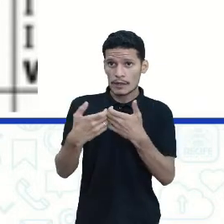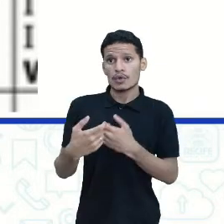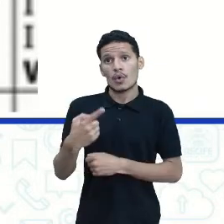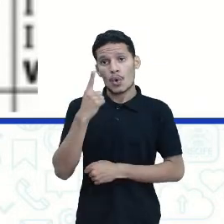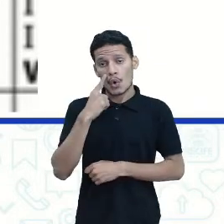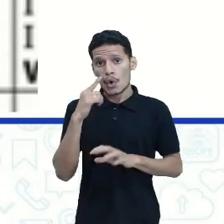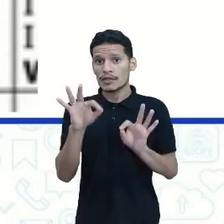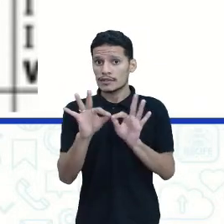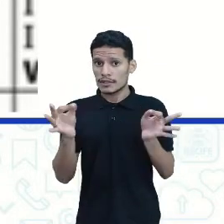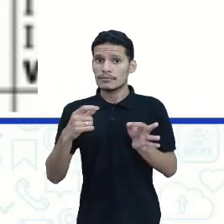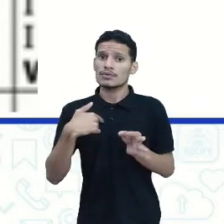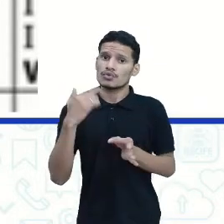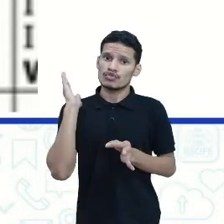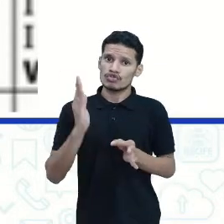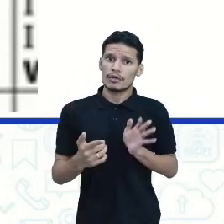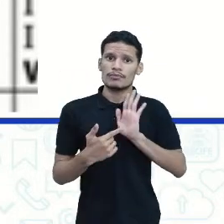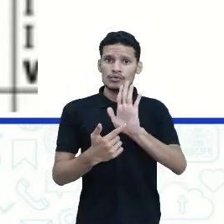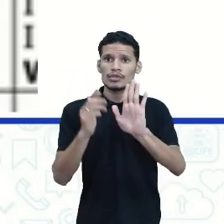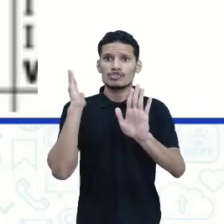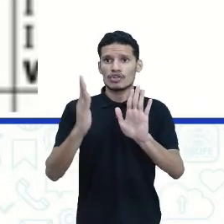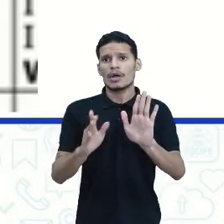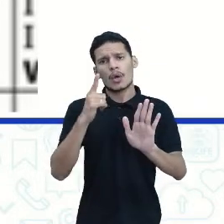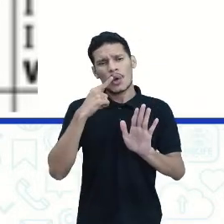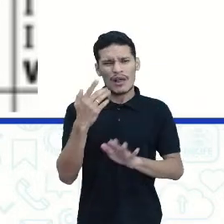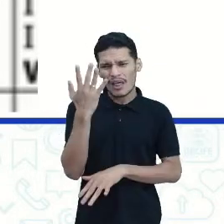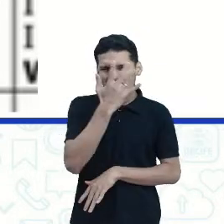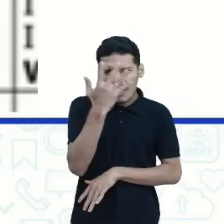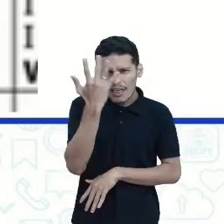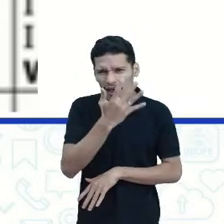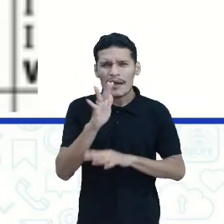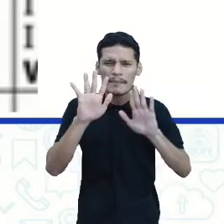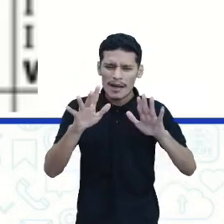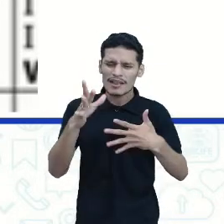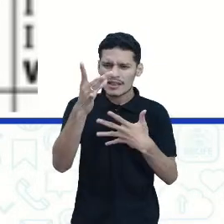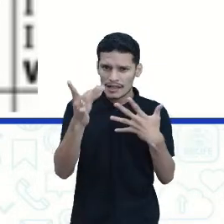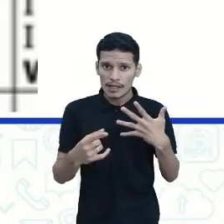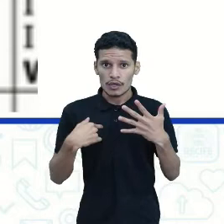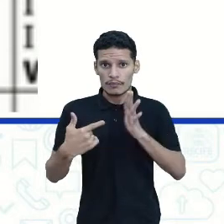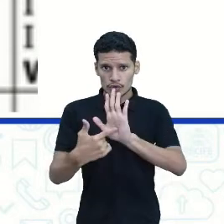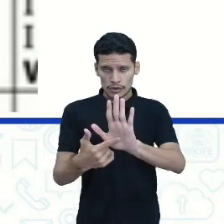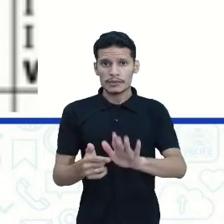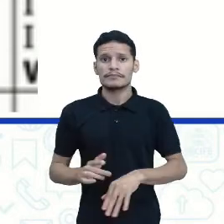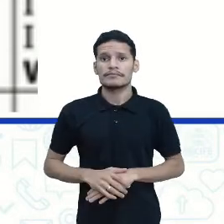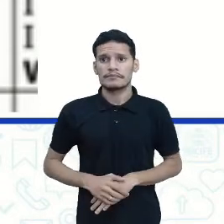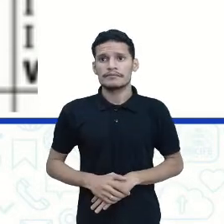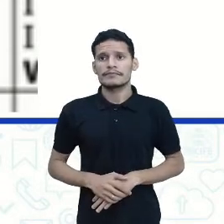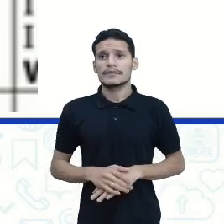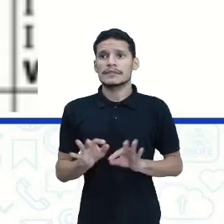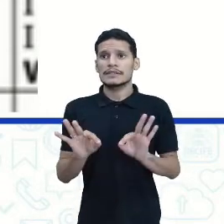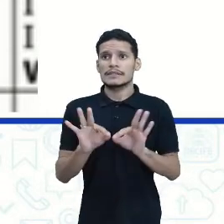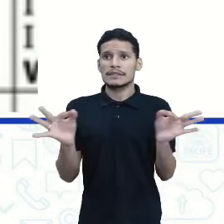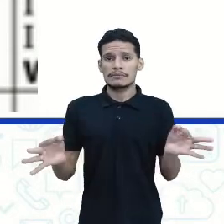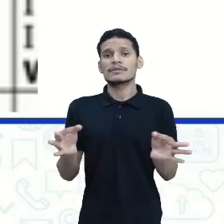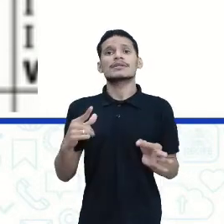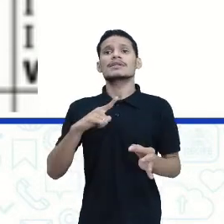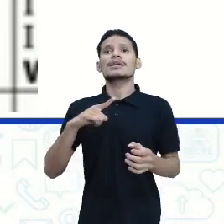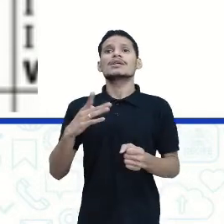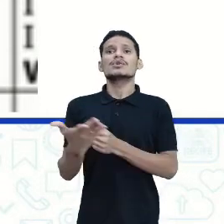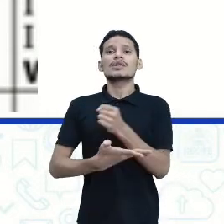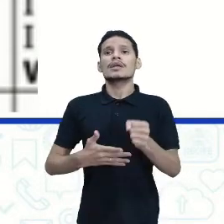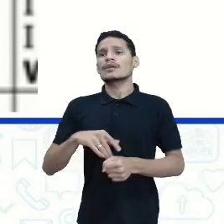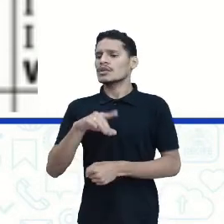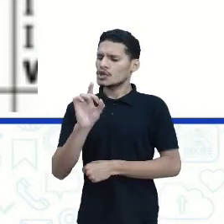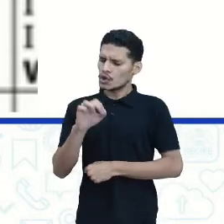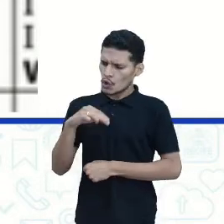os simples, como eu já falei a vocês, tá meio embaçado e vai ver com detalhes, ó. O simples, né? Basicamente você usa o